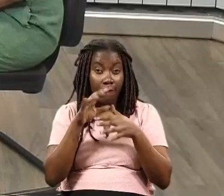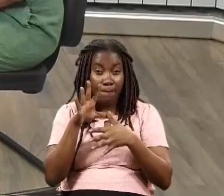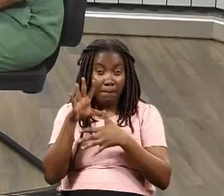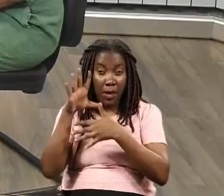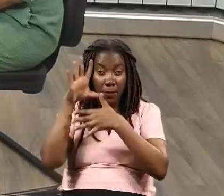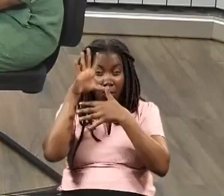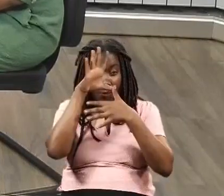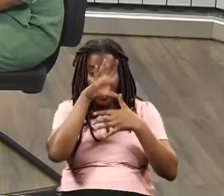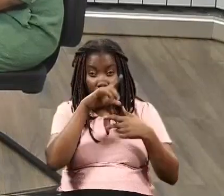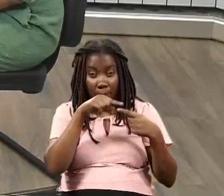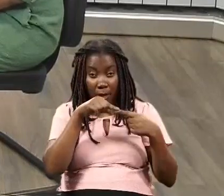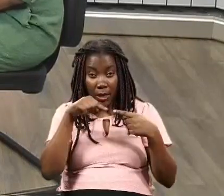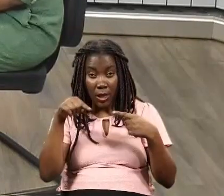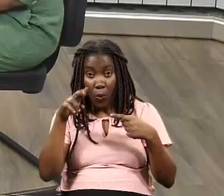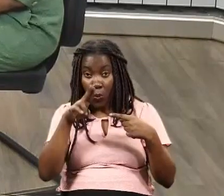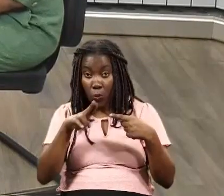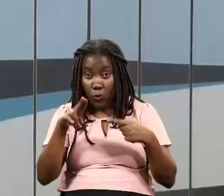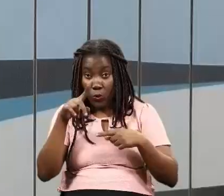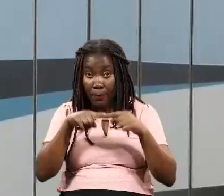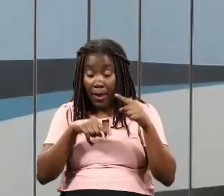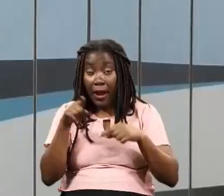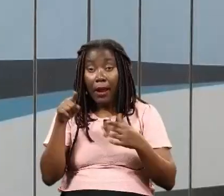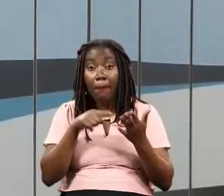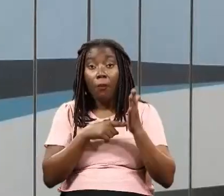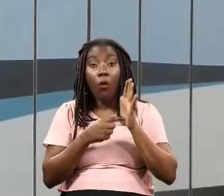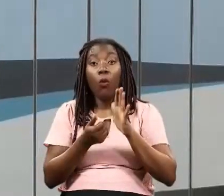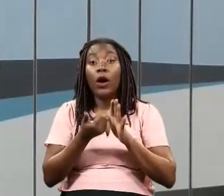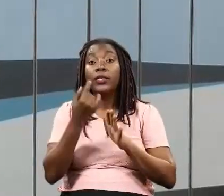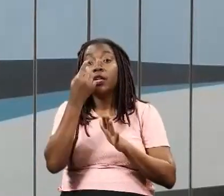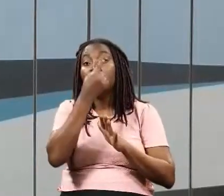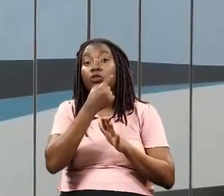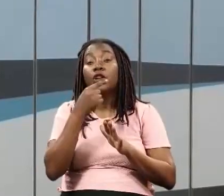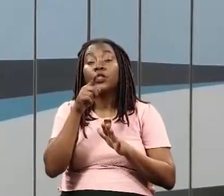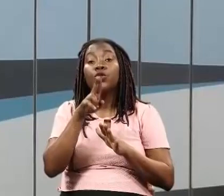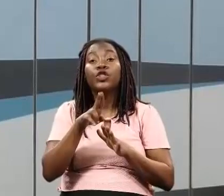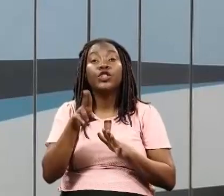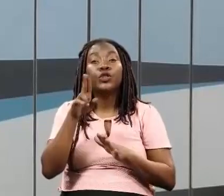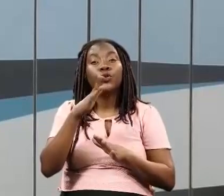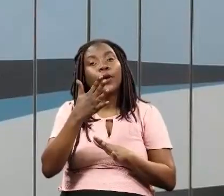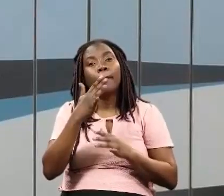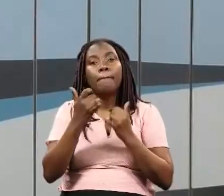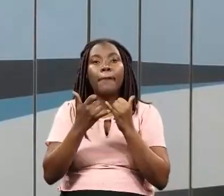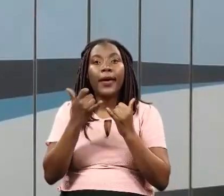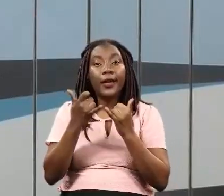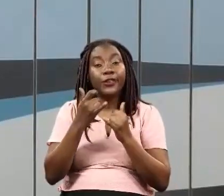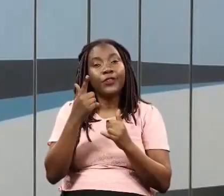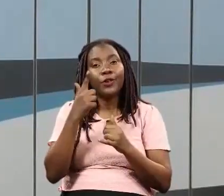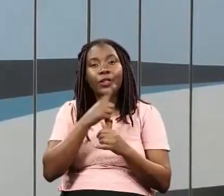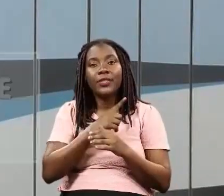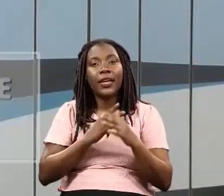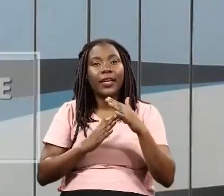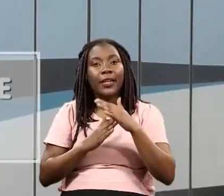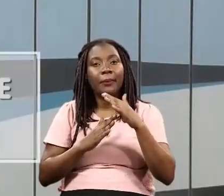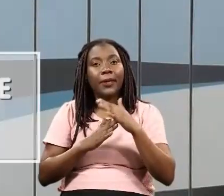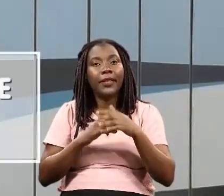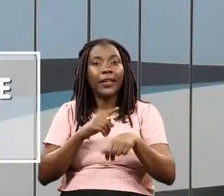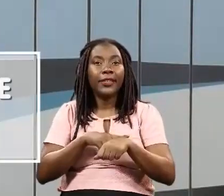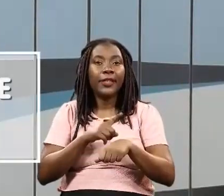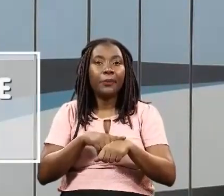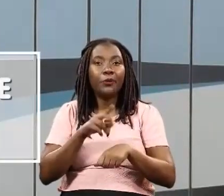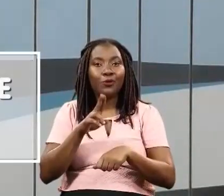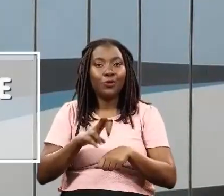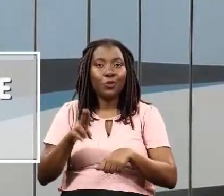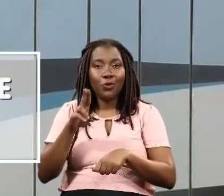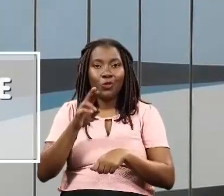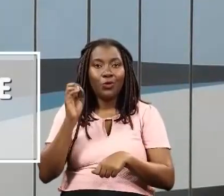semanal do uso desse aparelho. Então, ele mostra para mim quantas horas por dia eu utilizei, em média. Sim. E aí, você consegue limitar o tempo de uso. Então, ele